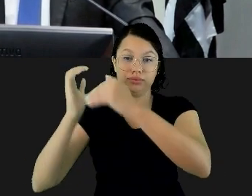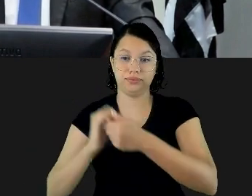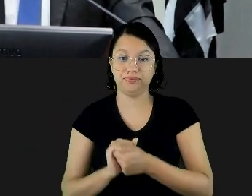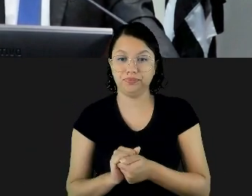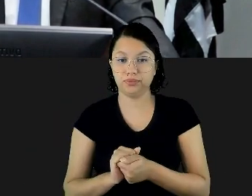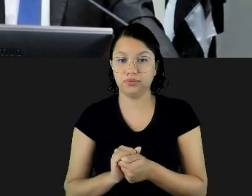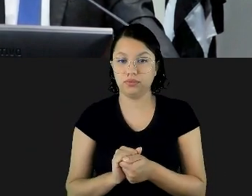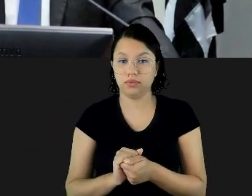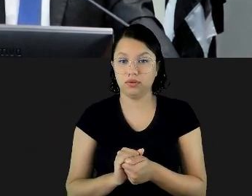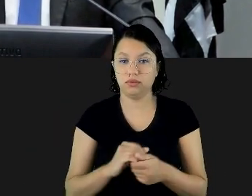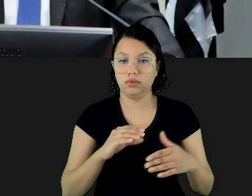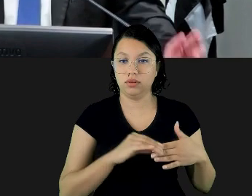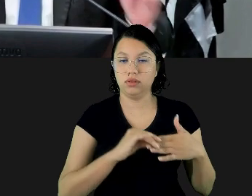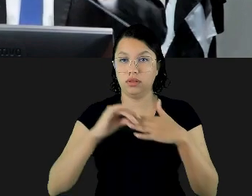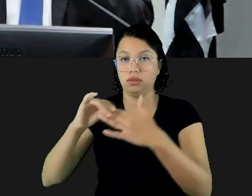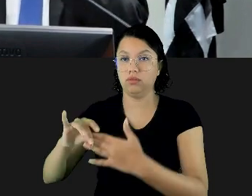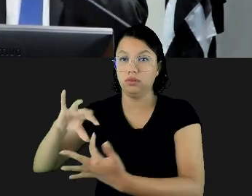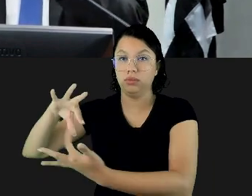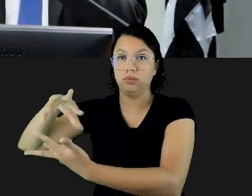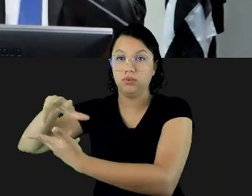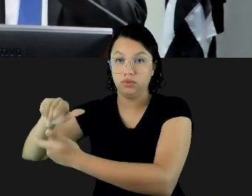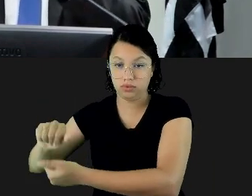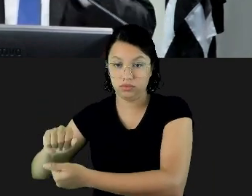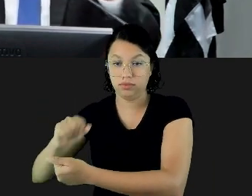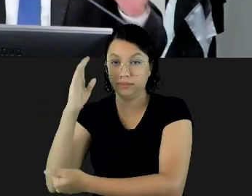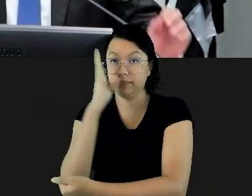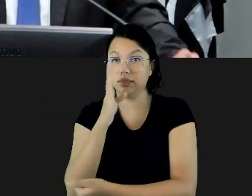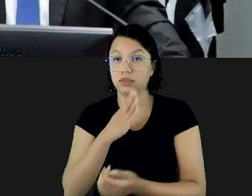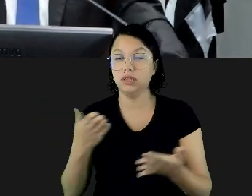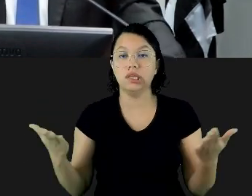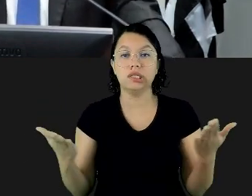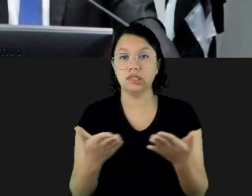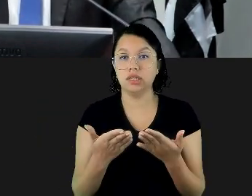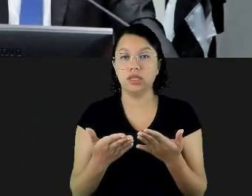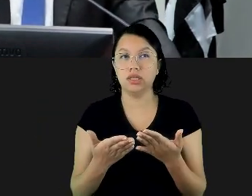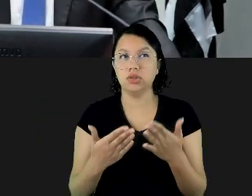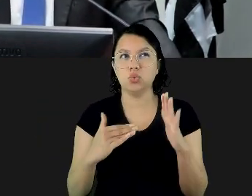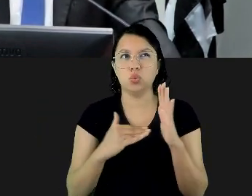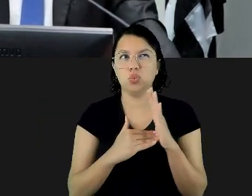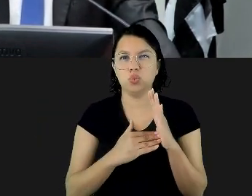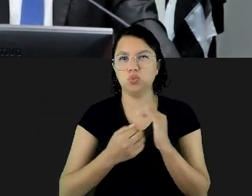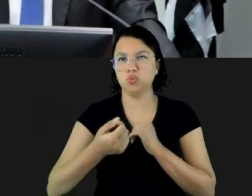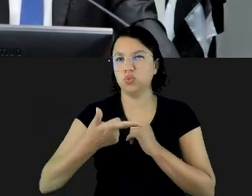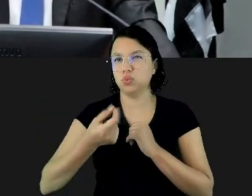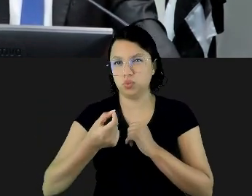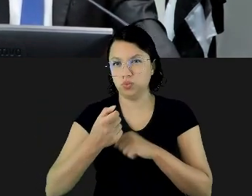exportações brasileiras nesses últimos 20 anos.